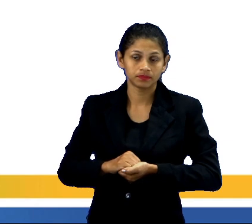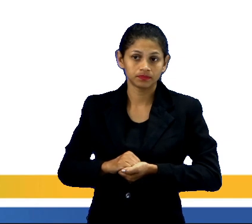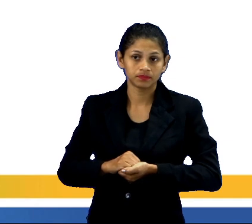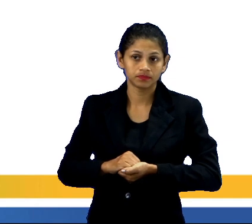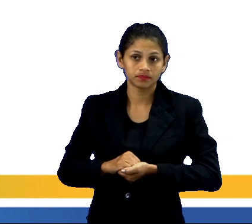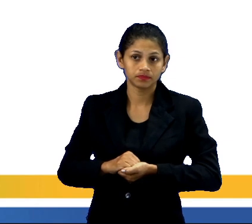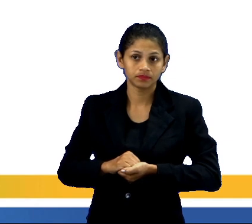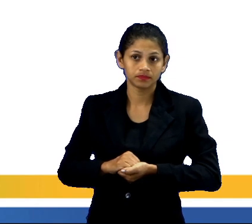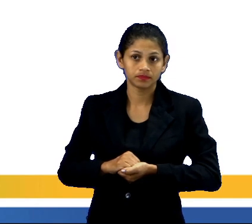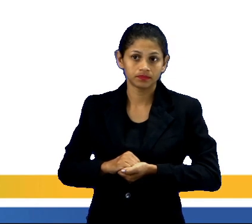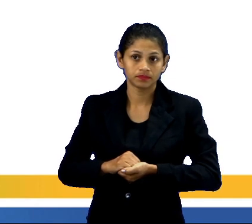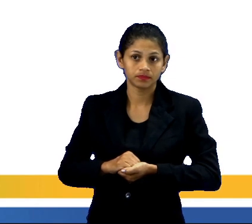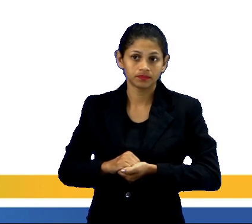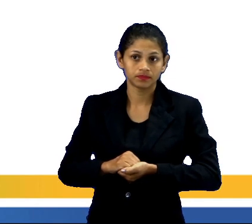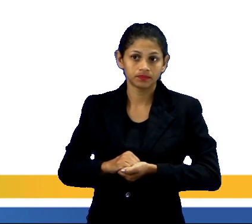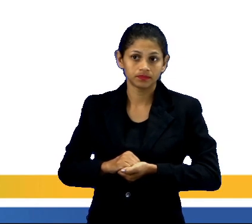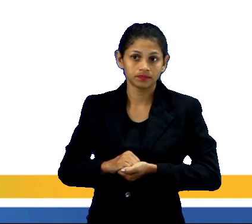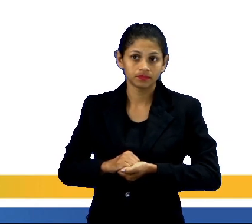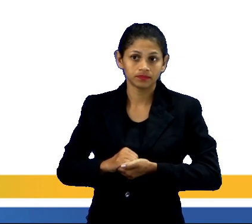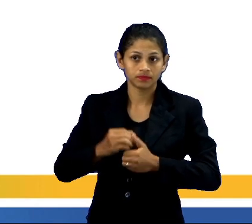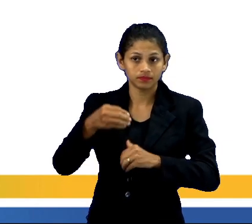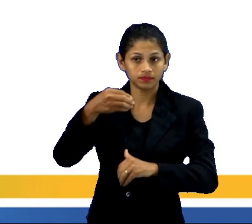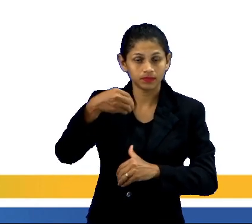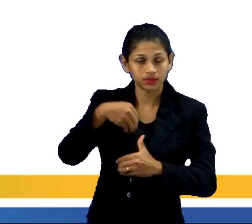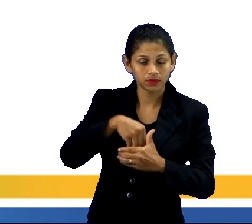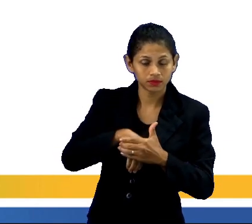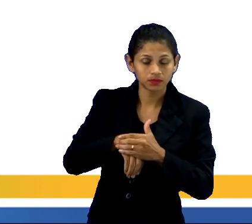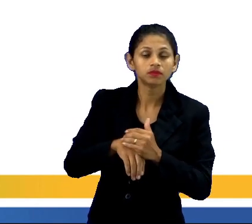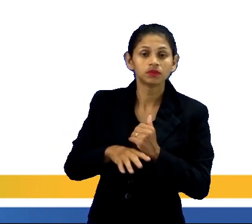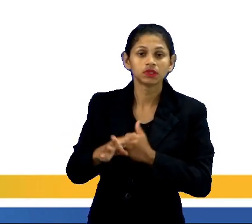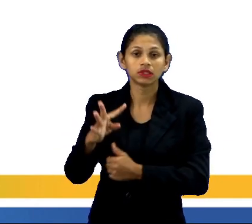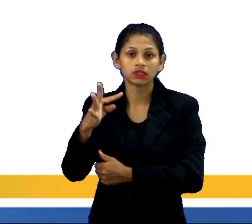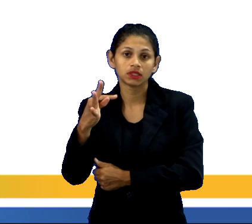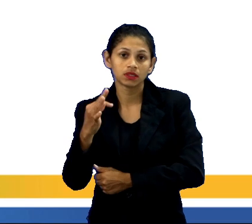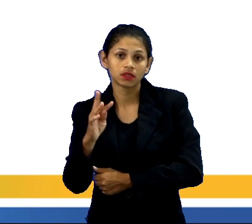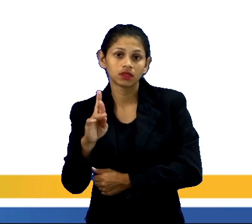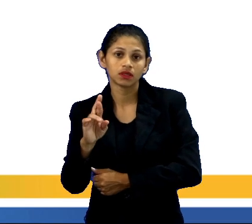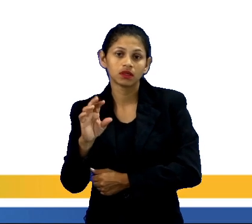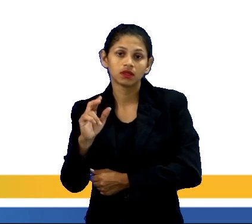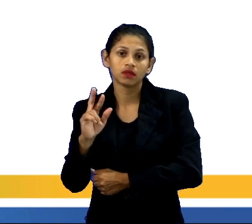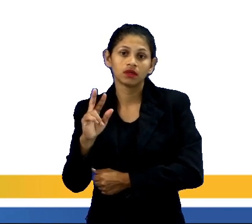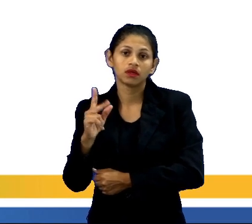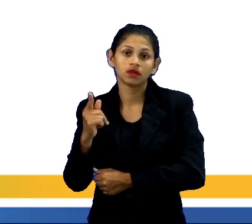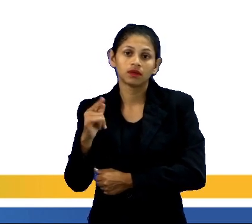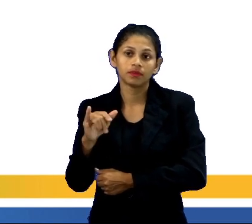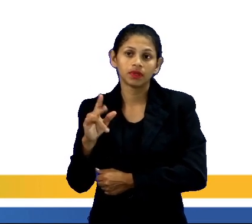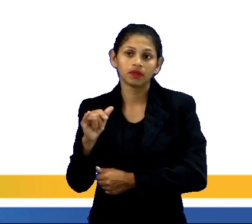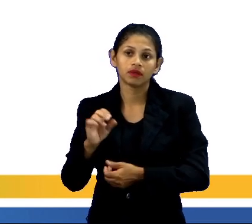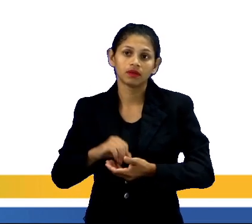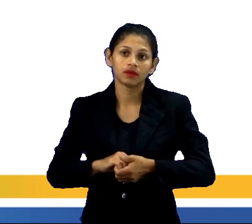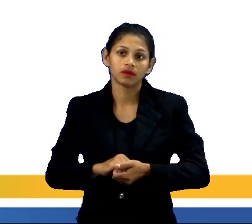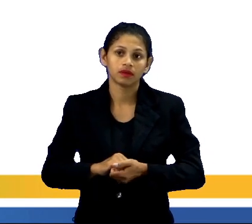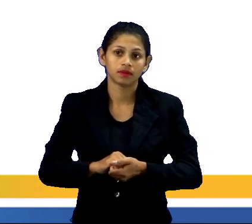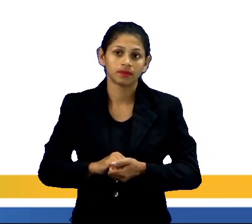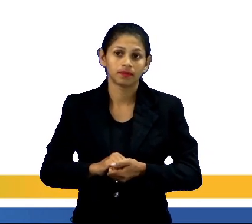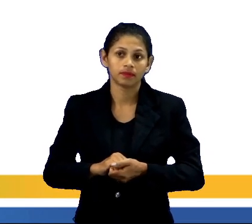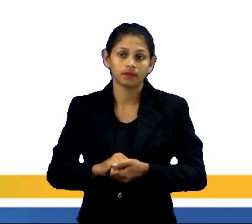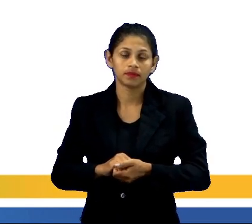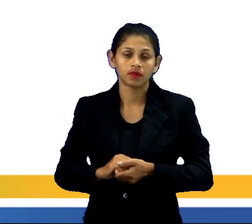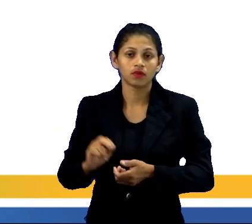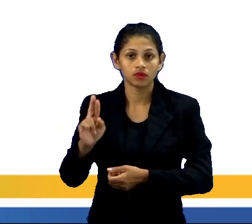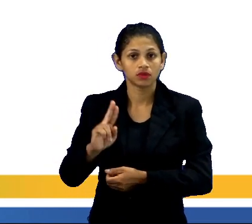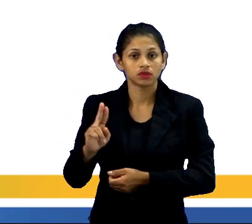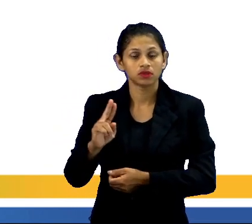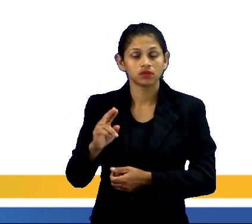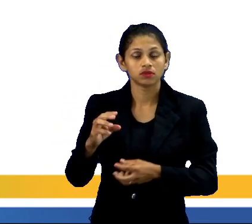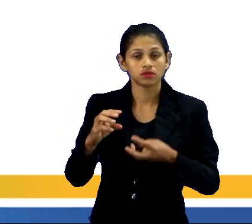imunoterapia. Aí dentro dessa parte das terapias celulares, né, existe uma técnica que vai utilizar as células T, né, que são essas